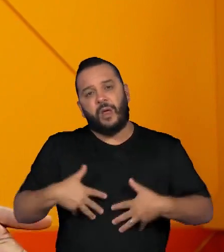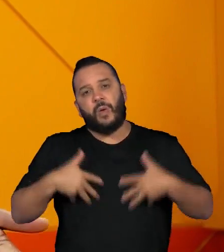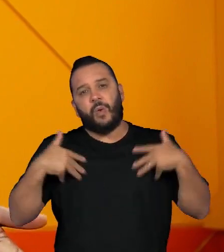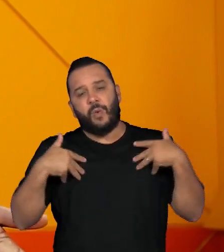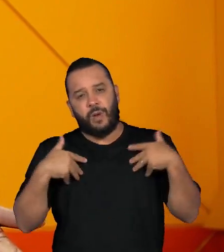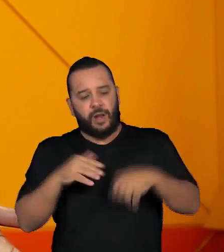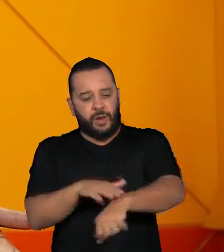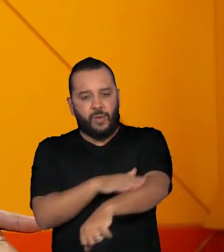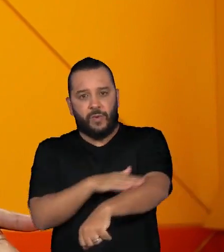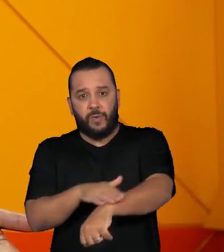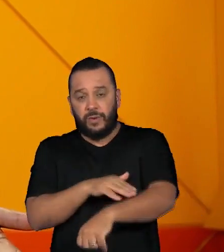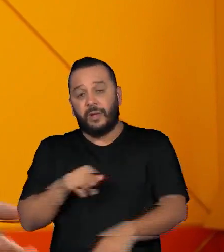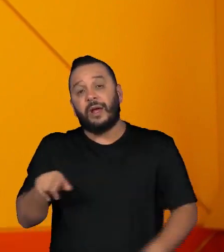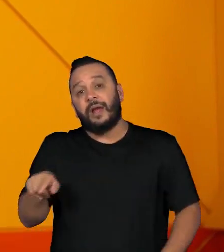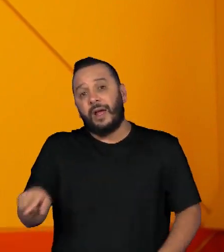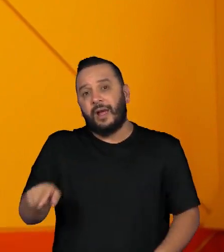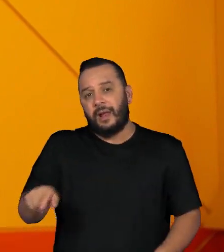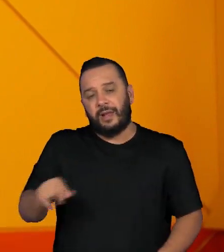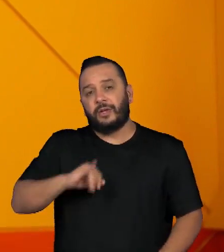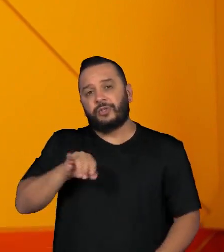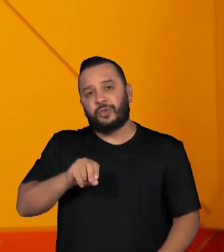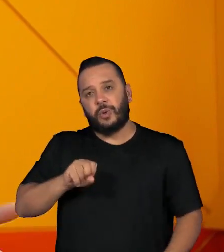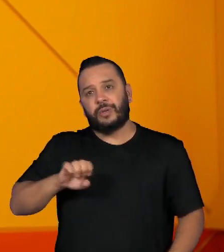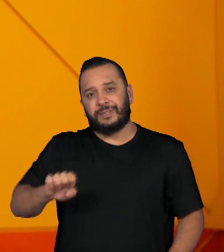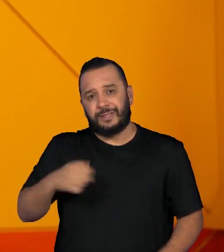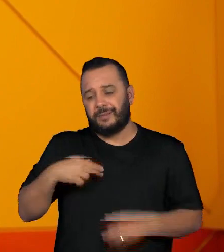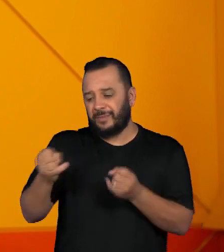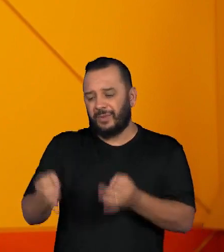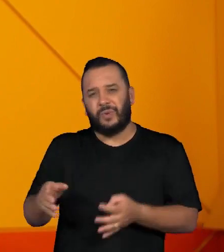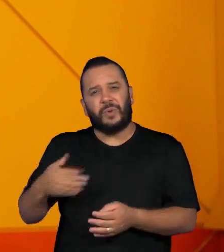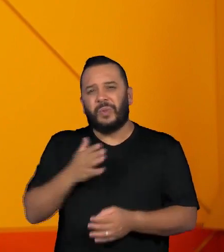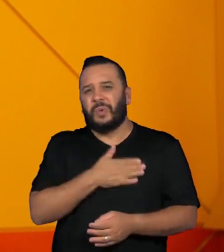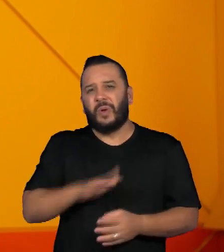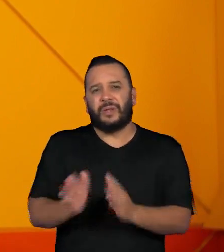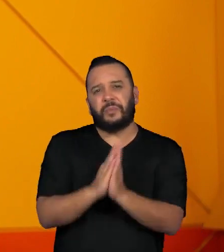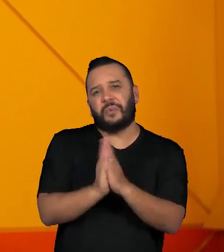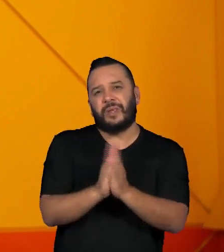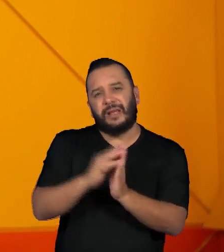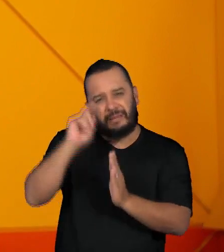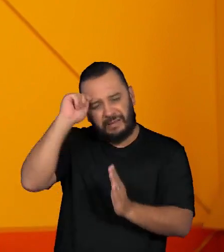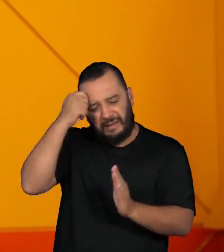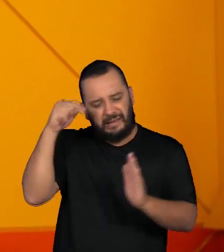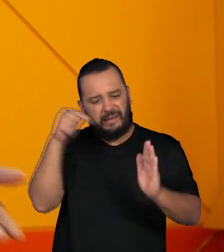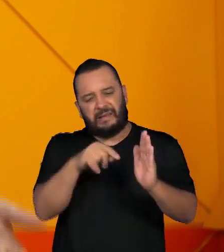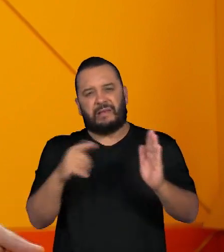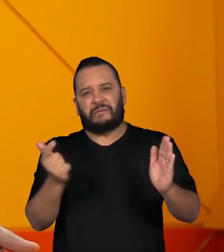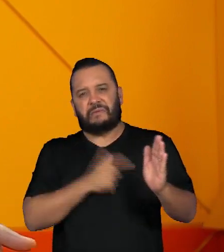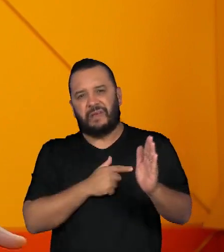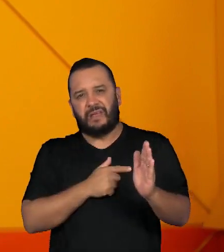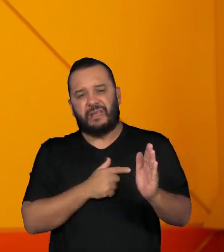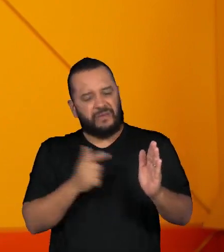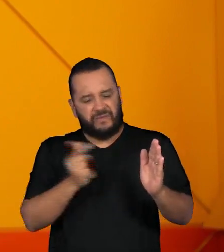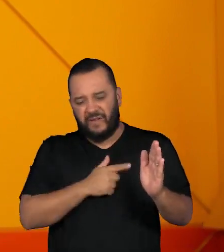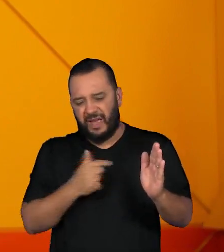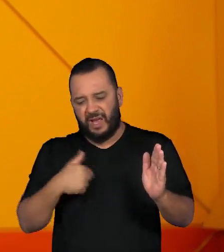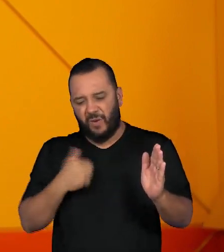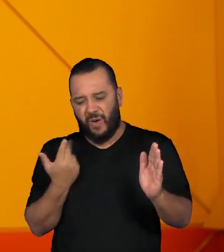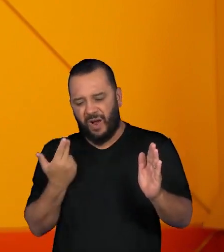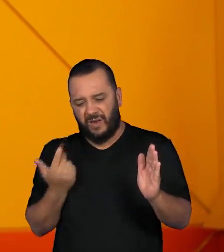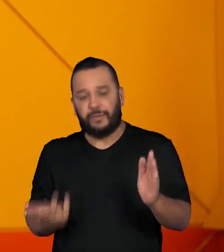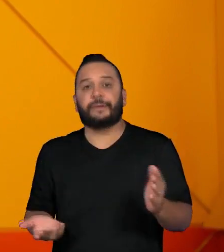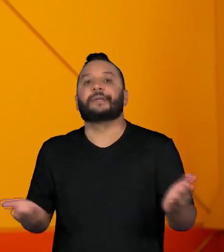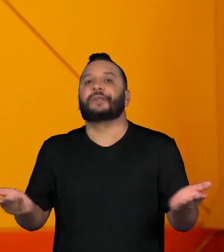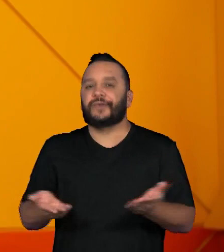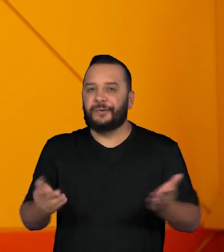não gostava da boneca preta que ela tinha na infância, porque achava que ela era feia, tão feia quanto ela. E hoje ela tem